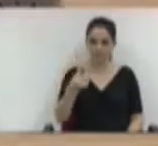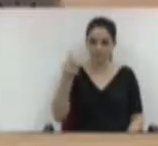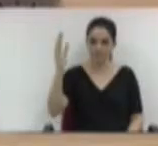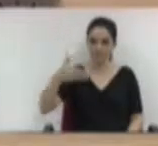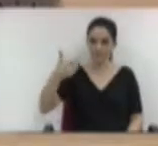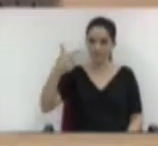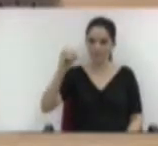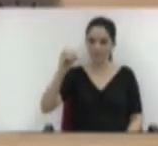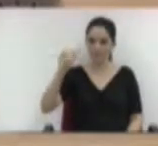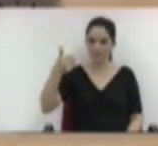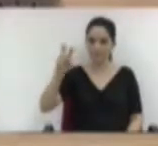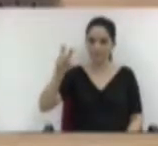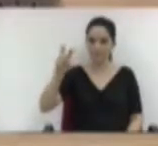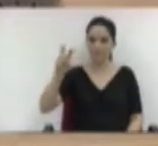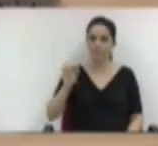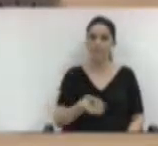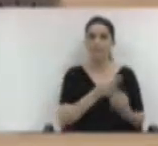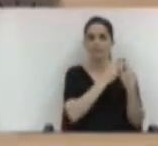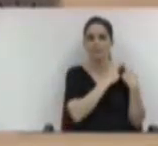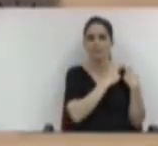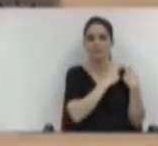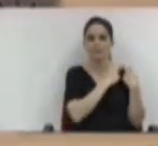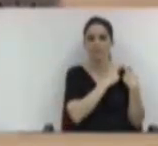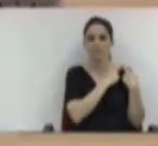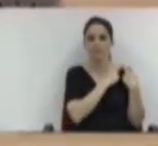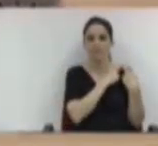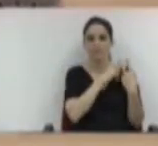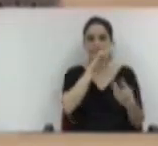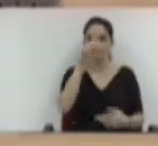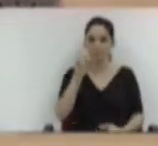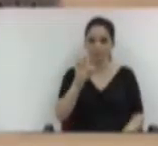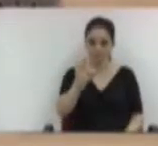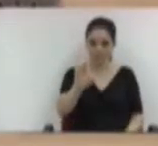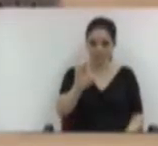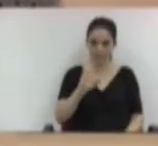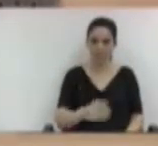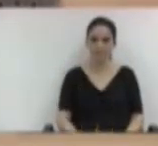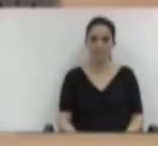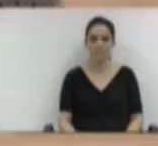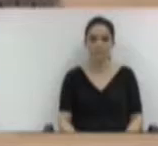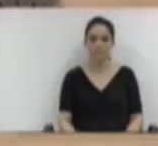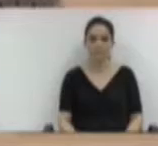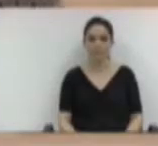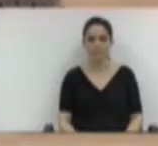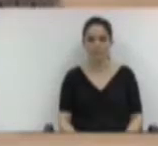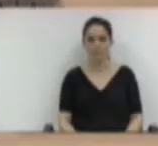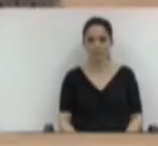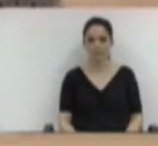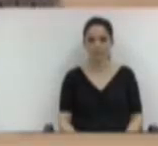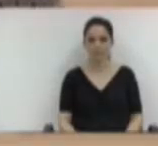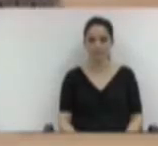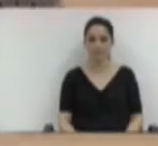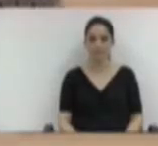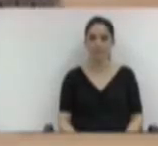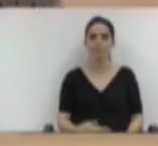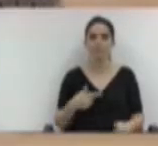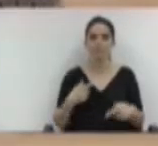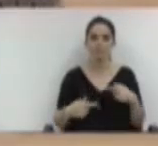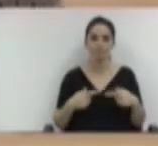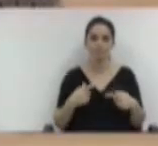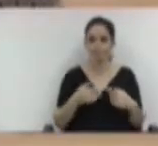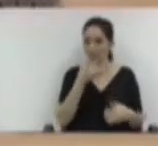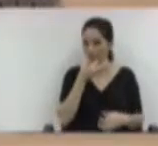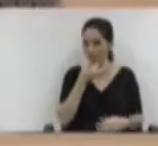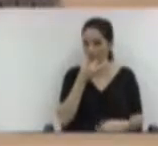906/2015, autor vereador José Roberto Bernardo. O requerimento número 906 está